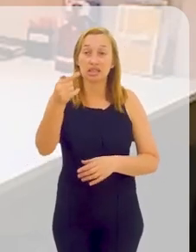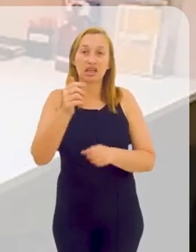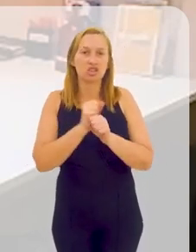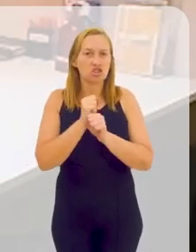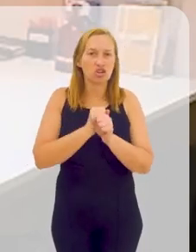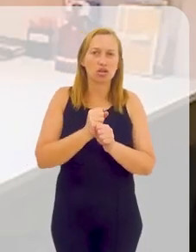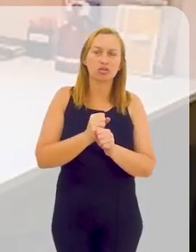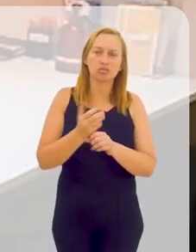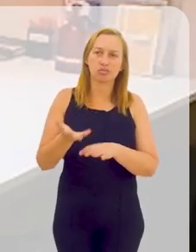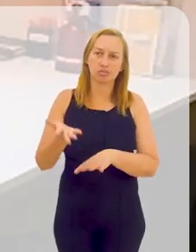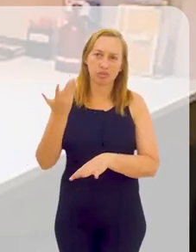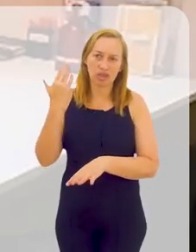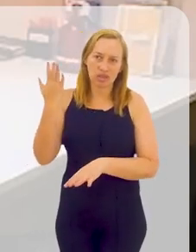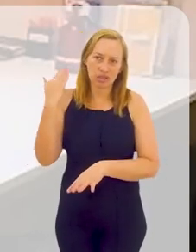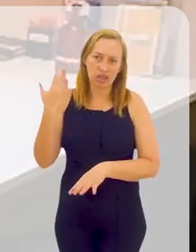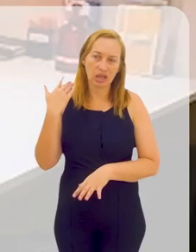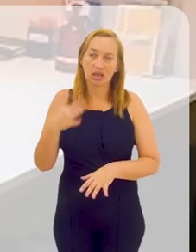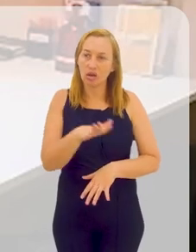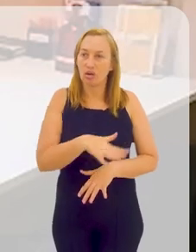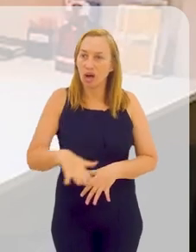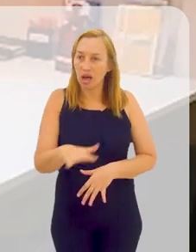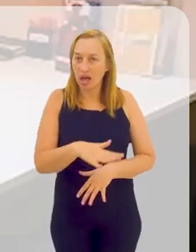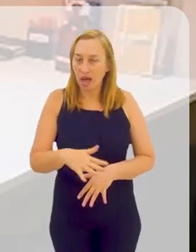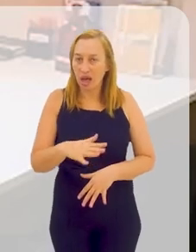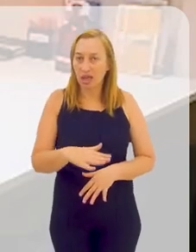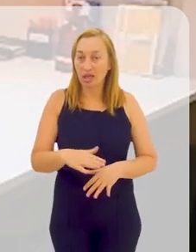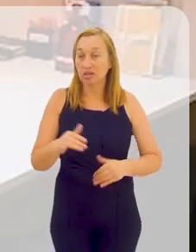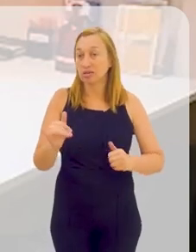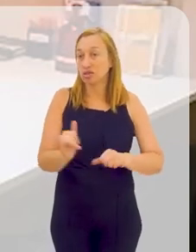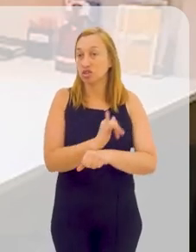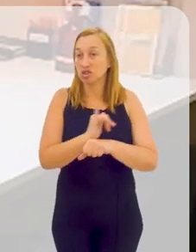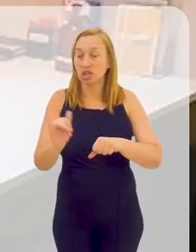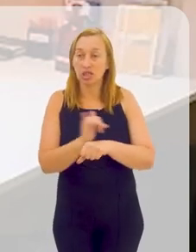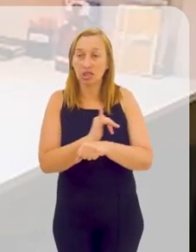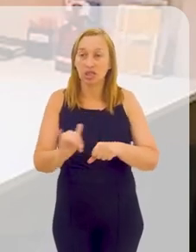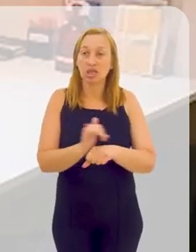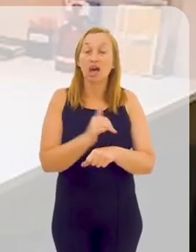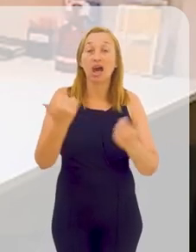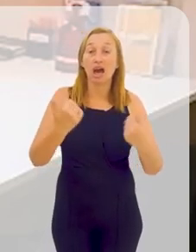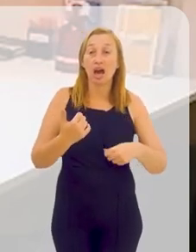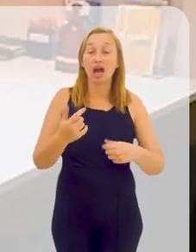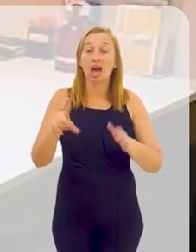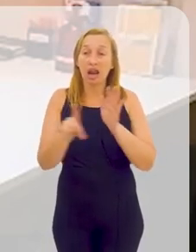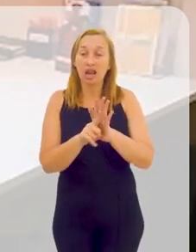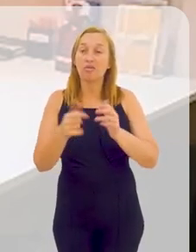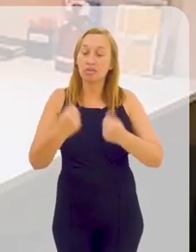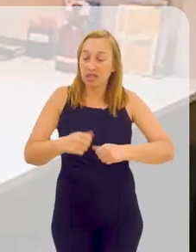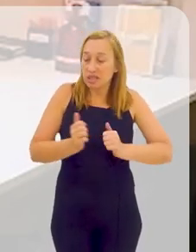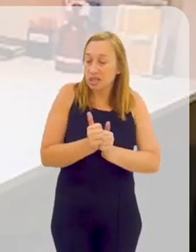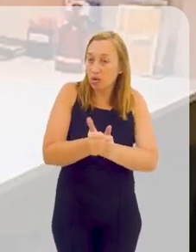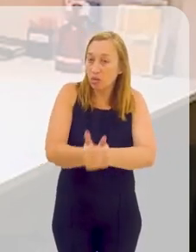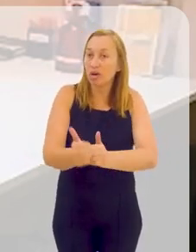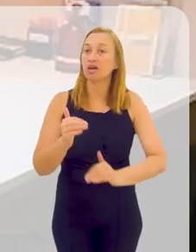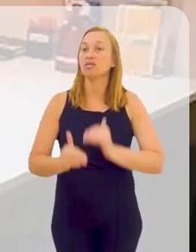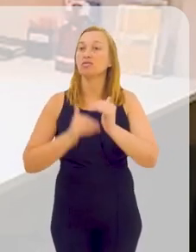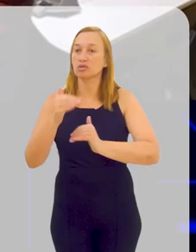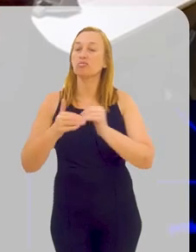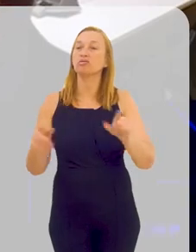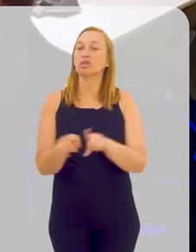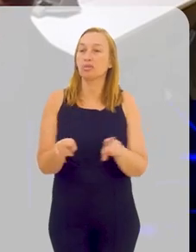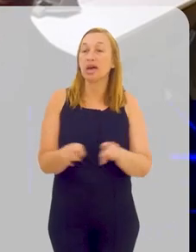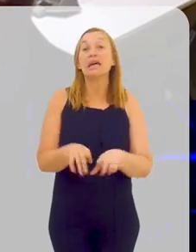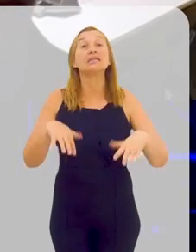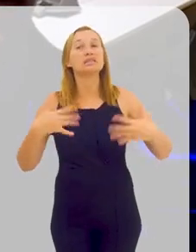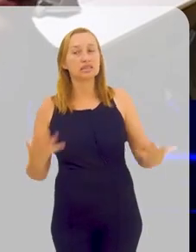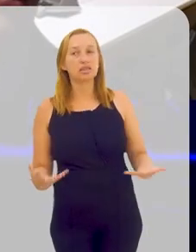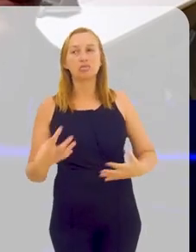né esse setor é um setor muito dinâmico que evolui muito rápido e a Lei precisa acompanhar essa evolução também